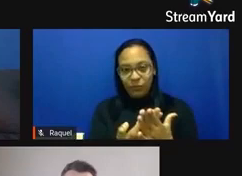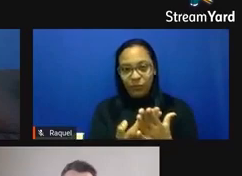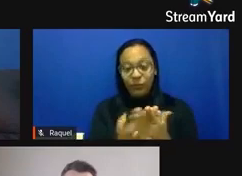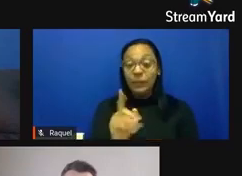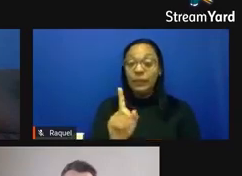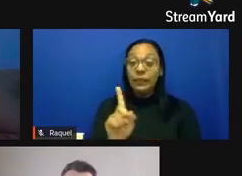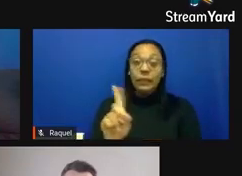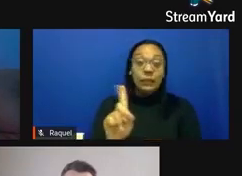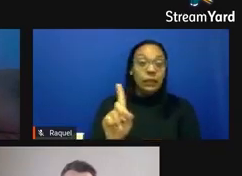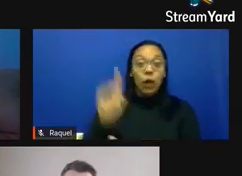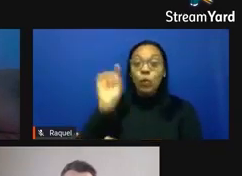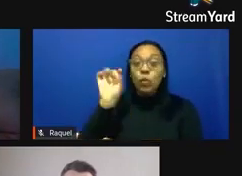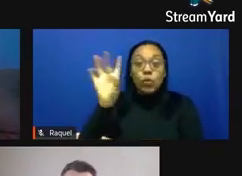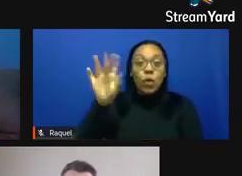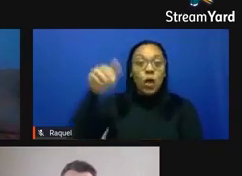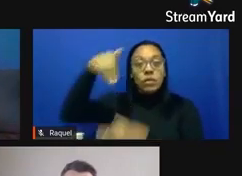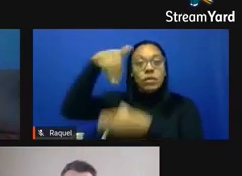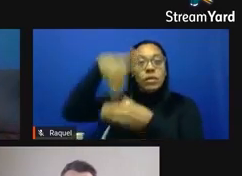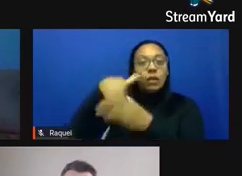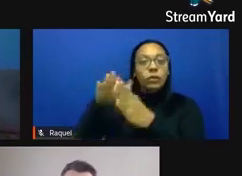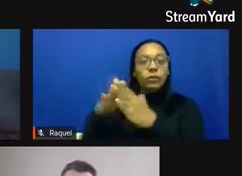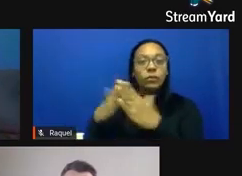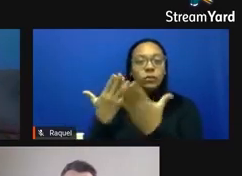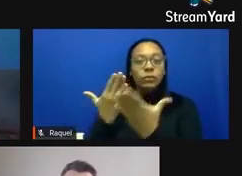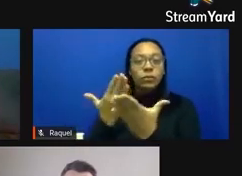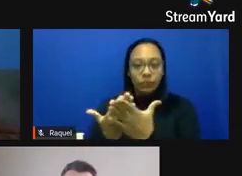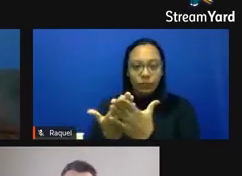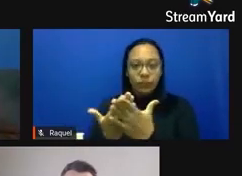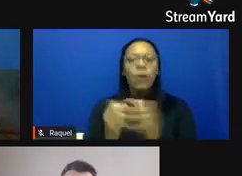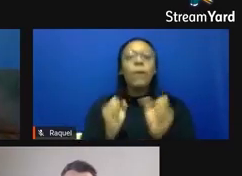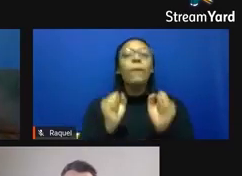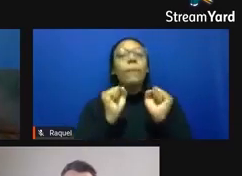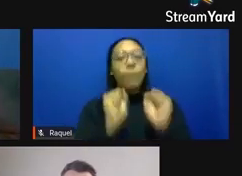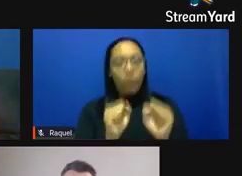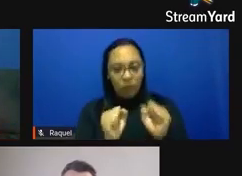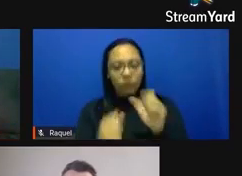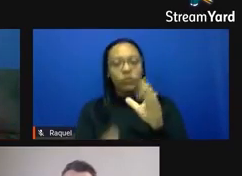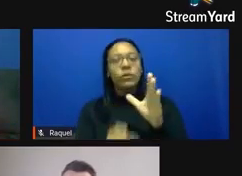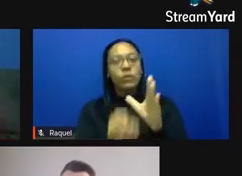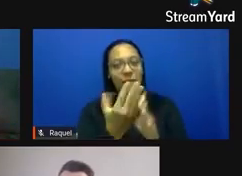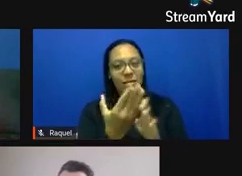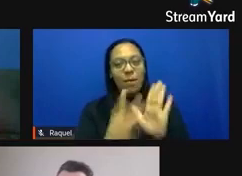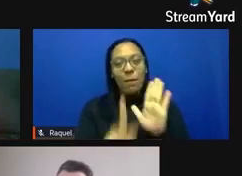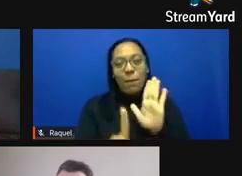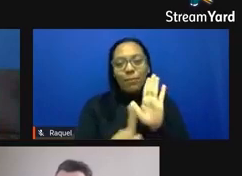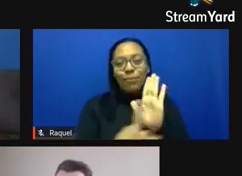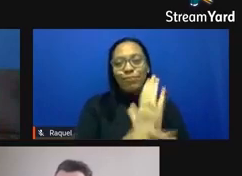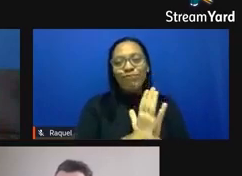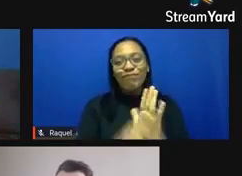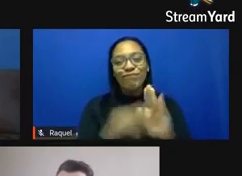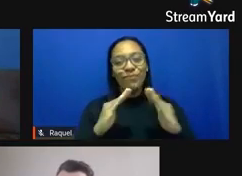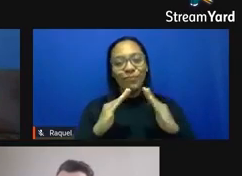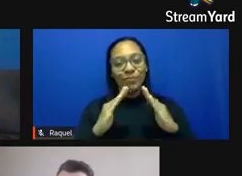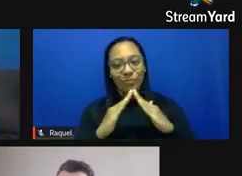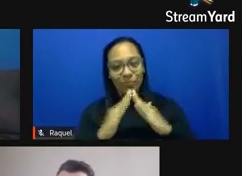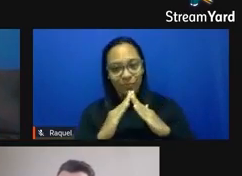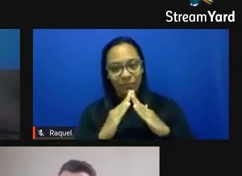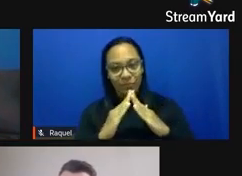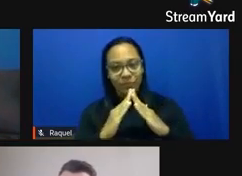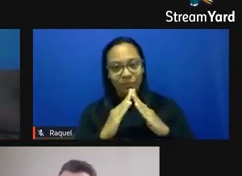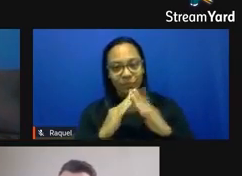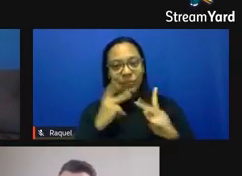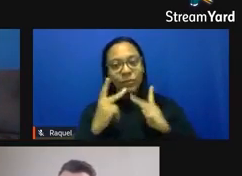acontece só dentro da escola, isso pode acontecer dentro, muitas vezes, da própria casa. Então, a gente pode falar um pouquinho sobre